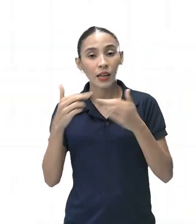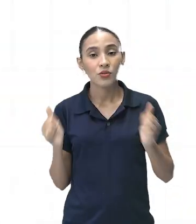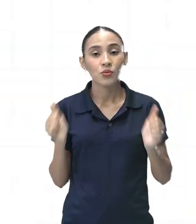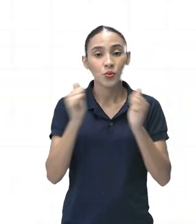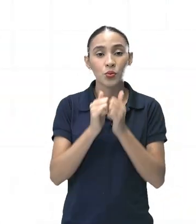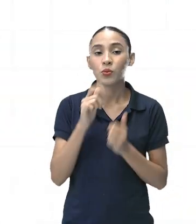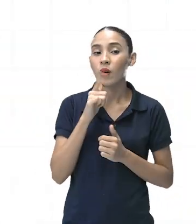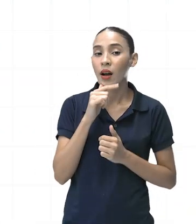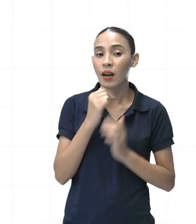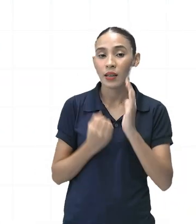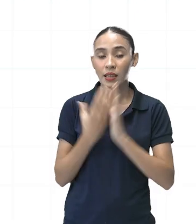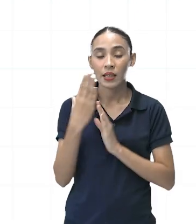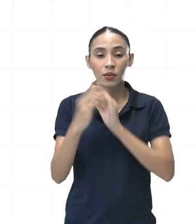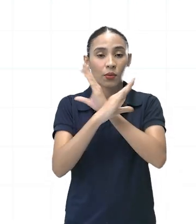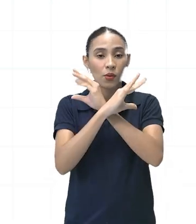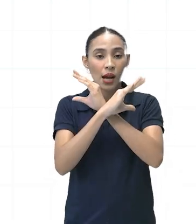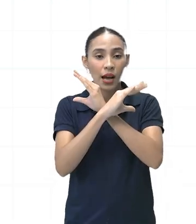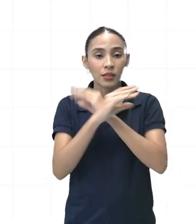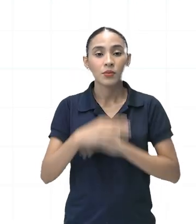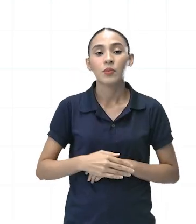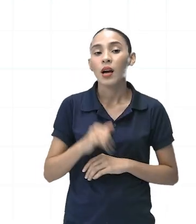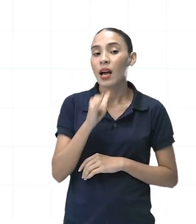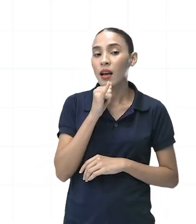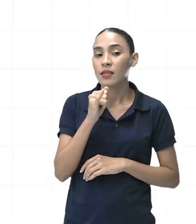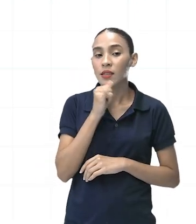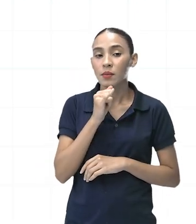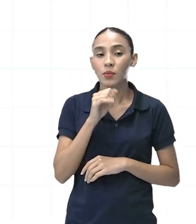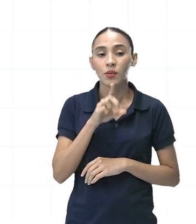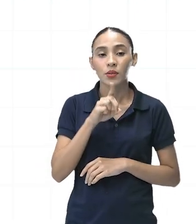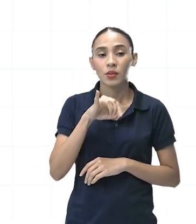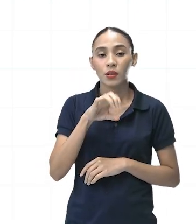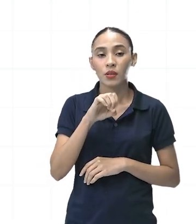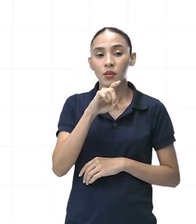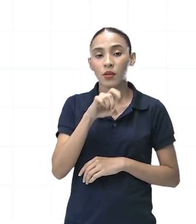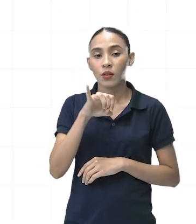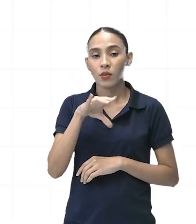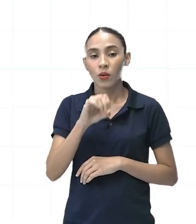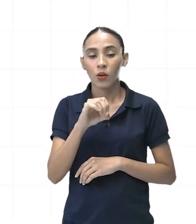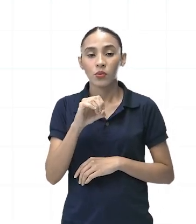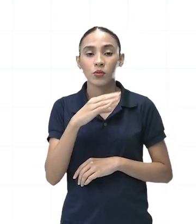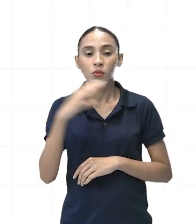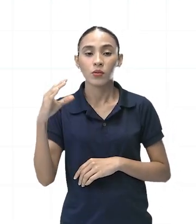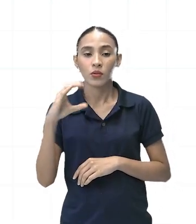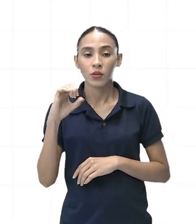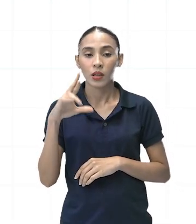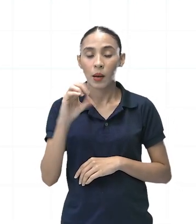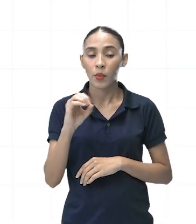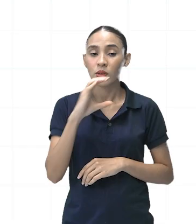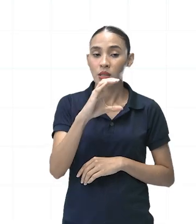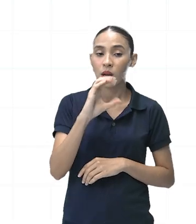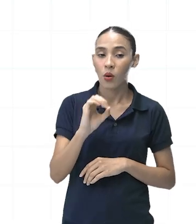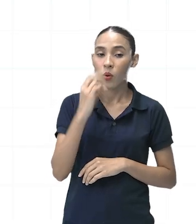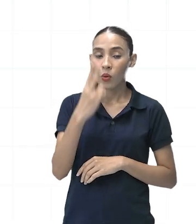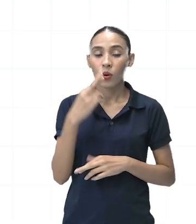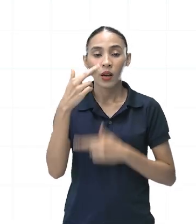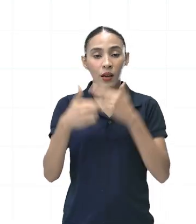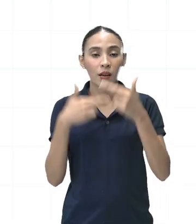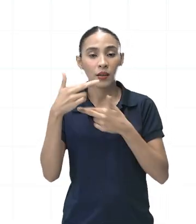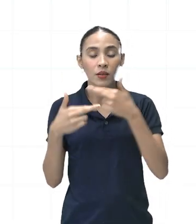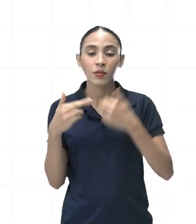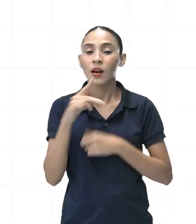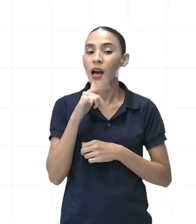Eles reagem com a água, formando ácidos. Temos o exemplo do dióxido de carbono na fórmula CO2,